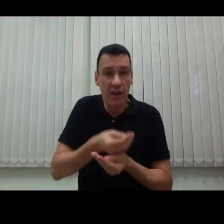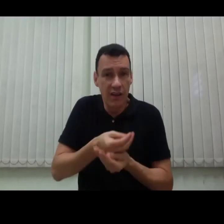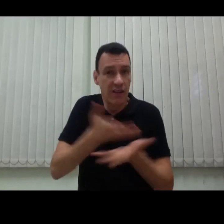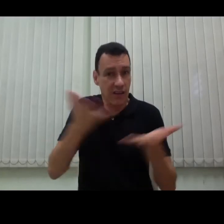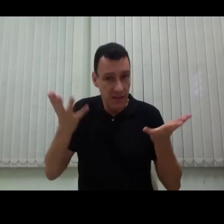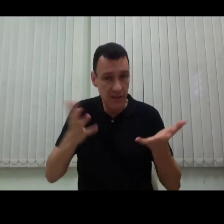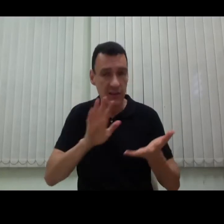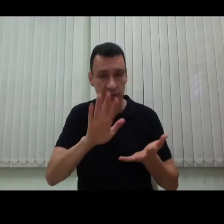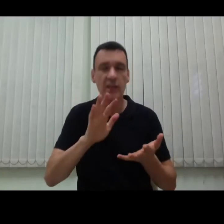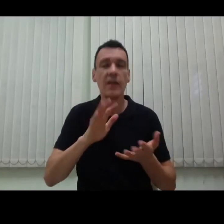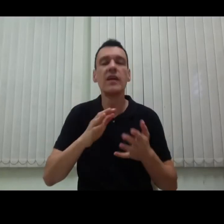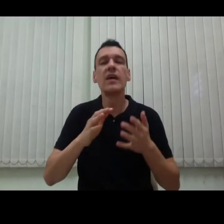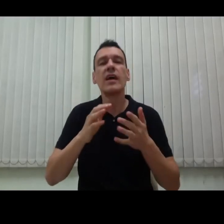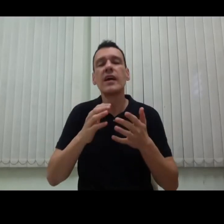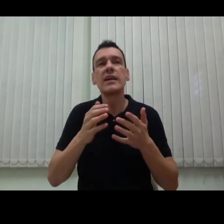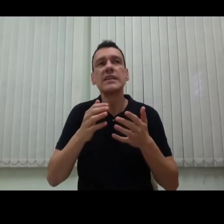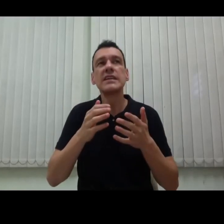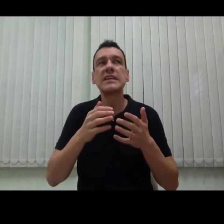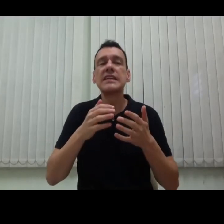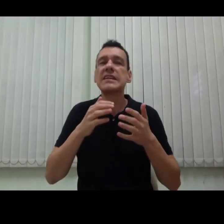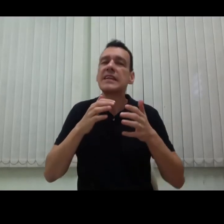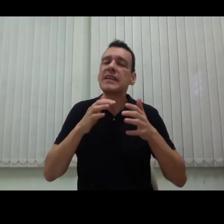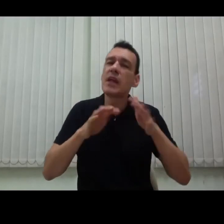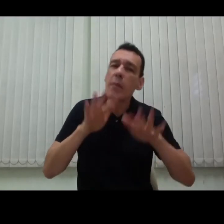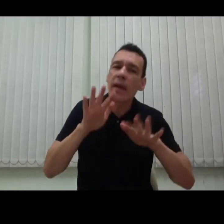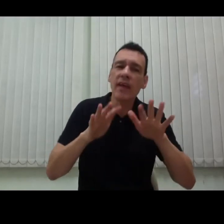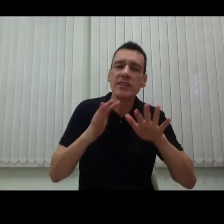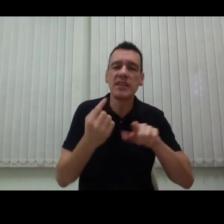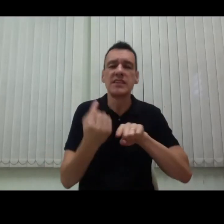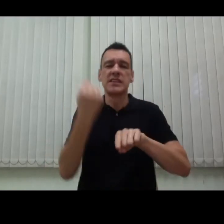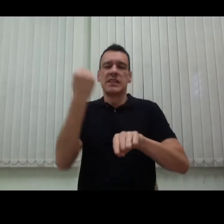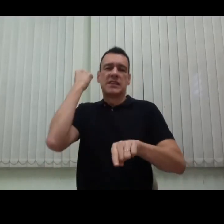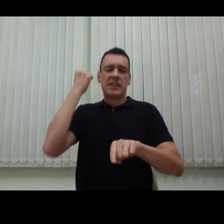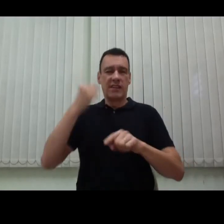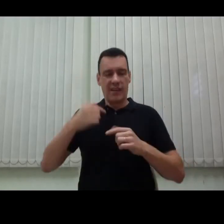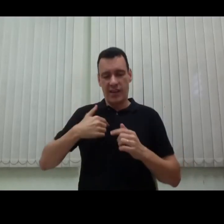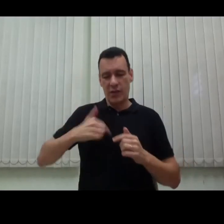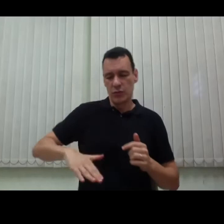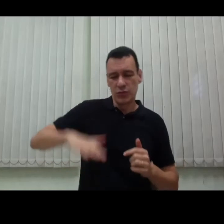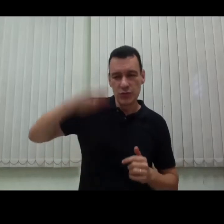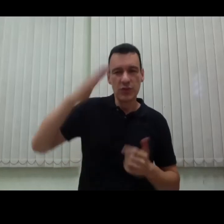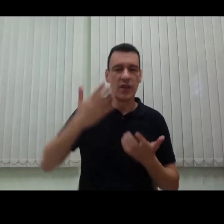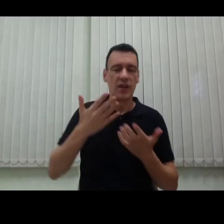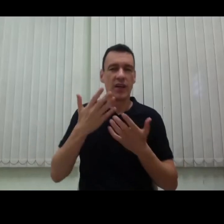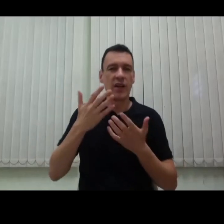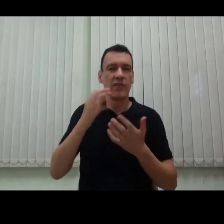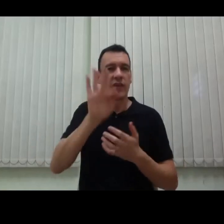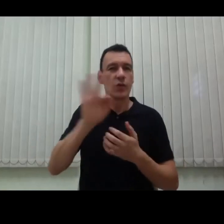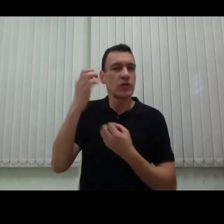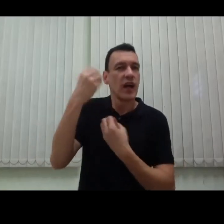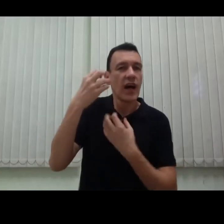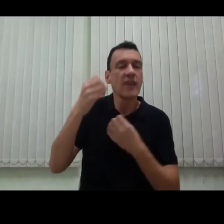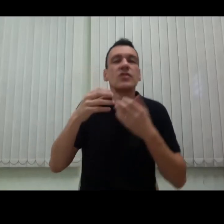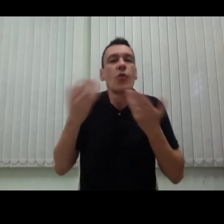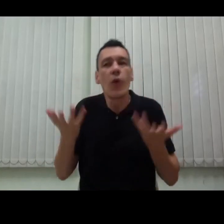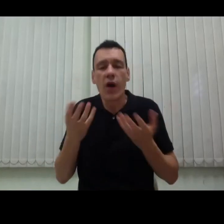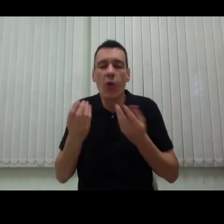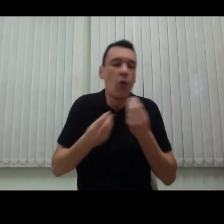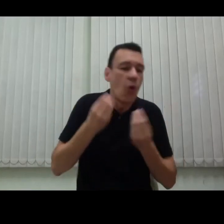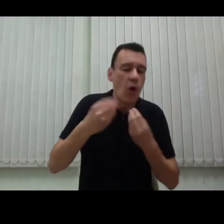nossa formação acadêmica, enfim, e pela sociedade em que a gente vive, pela forma como a gente vive na